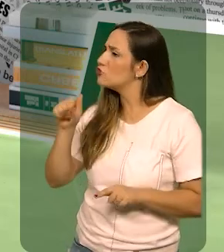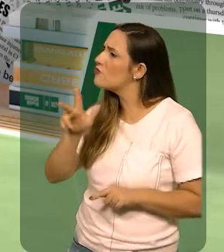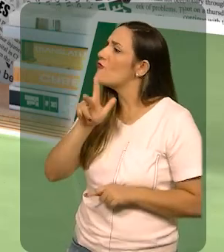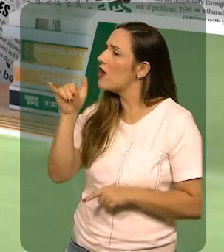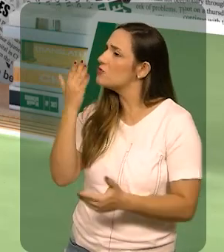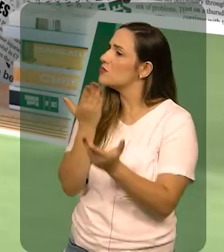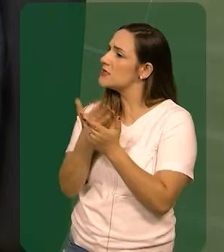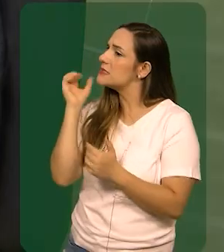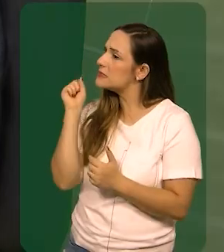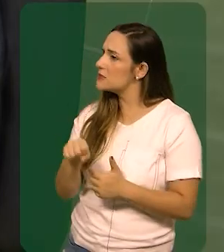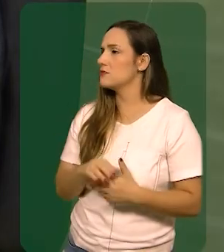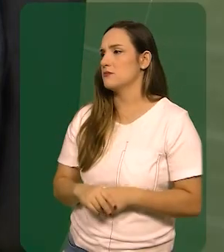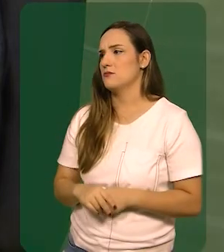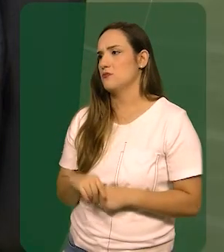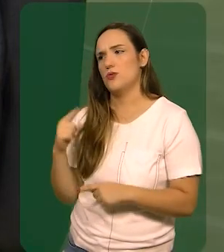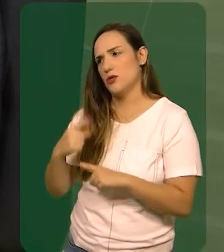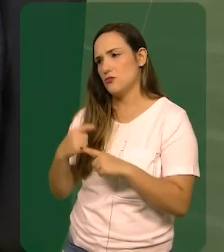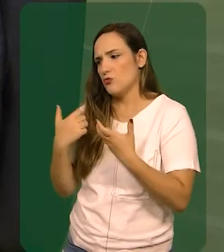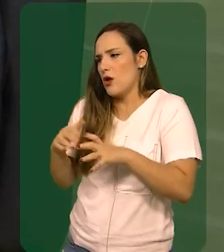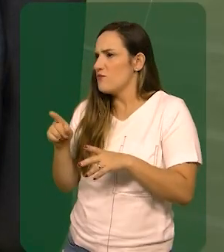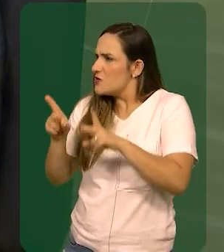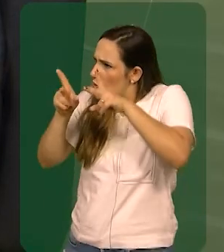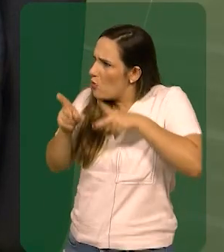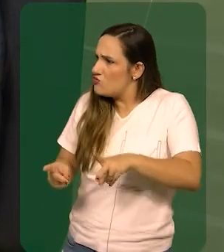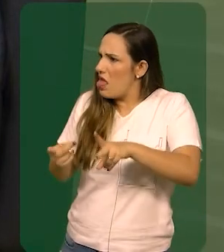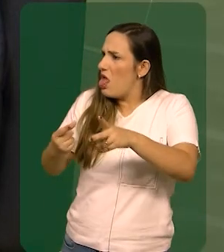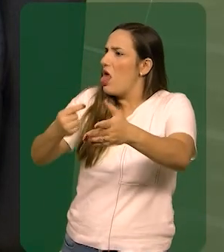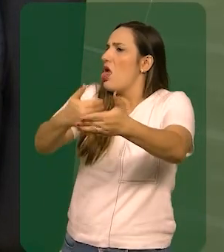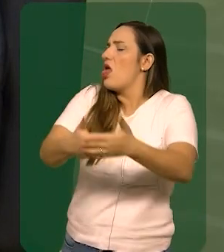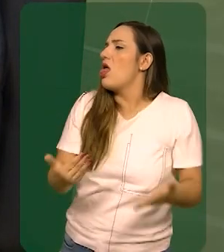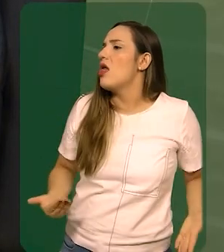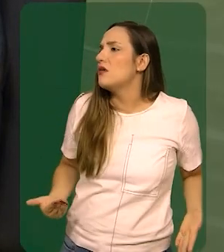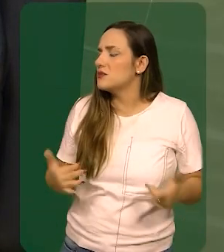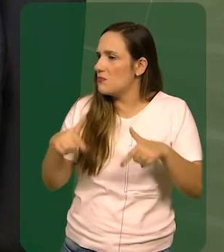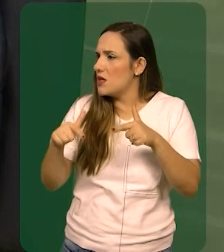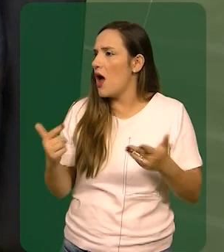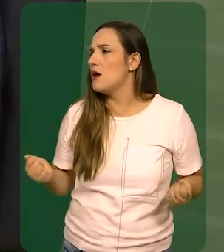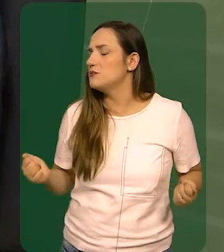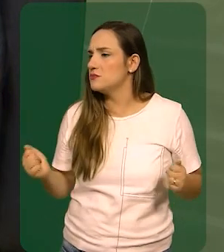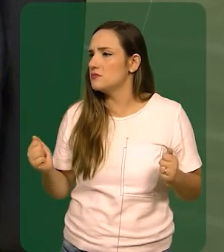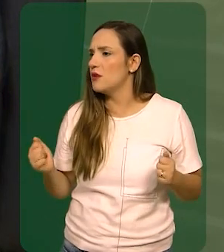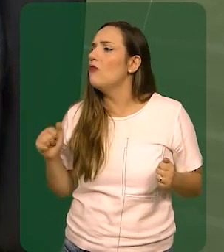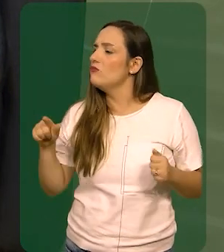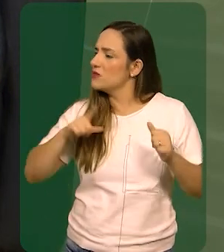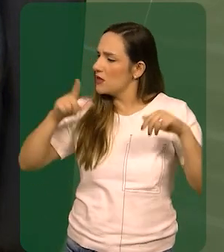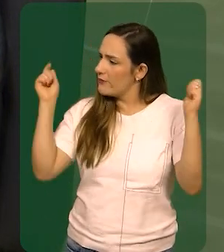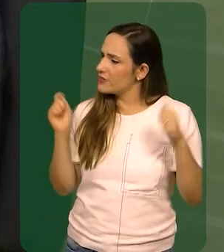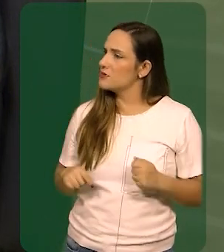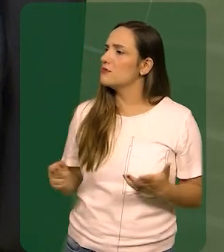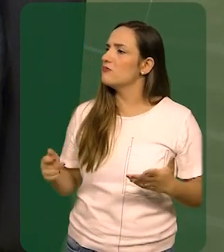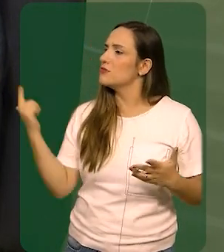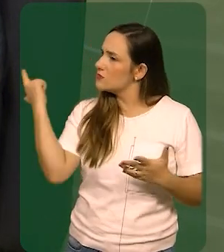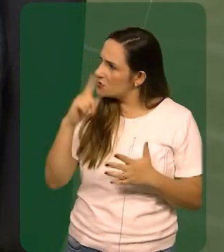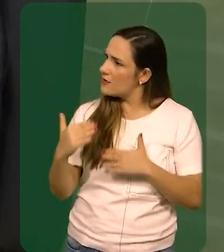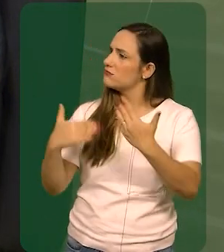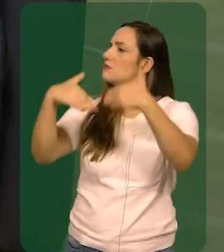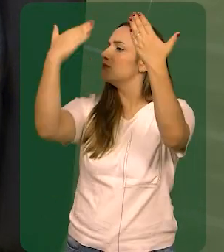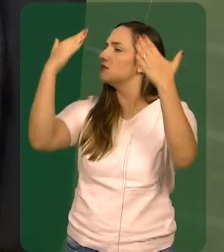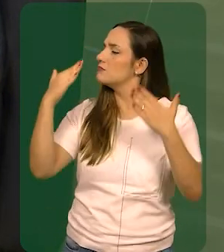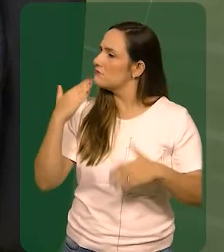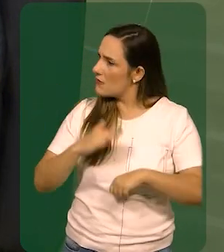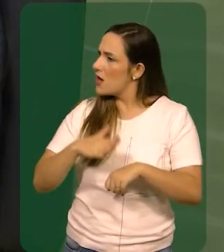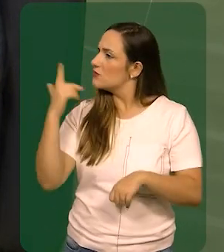ter que estudar. Porque não é isso que a gente quer para você. Você é indígena, você tem capacidade de ir